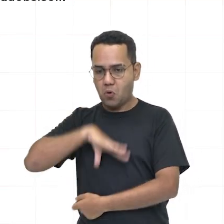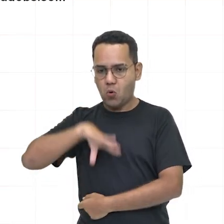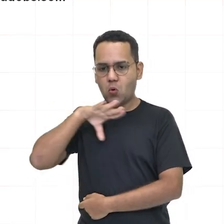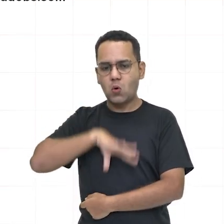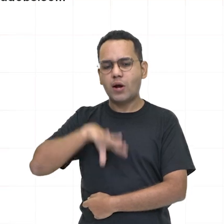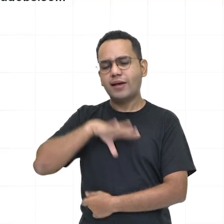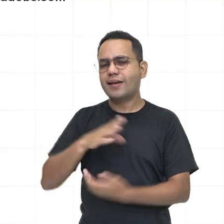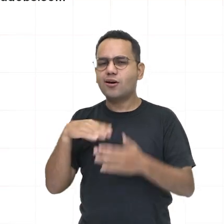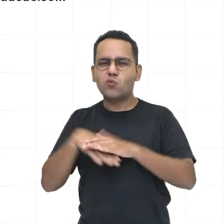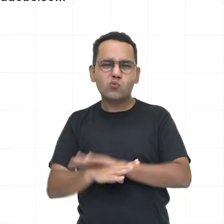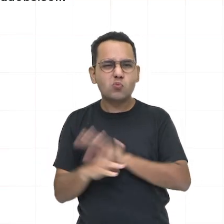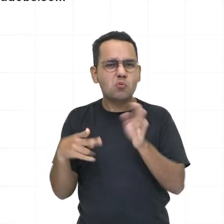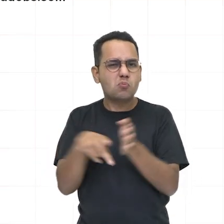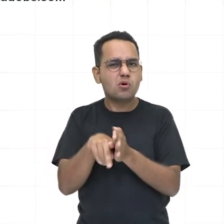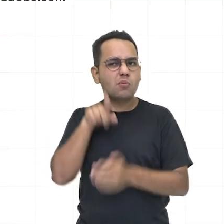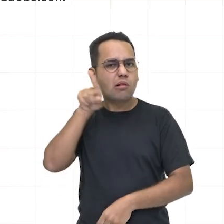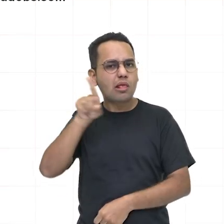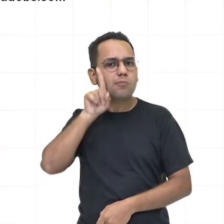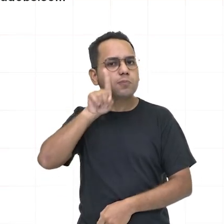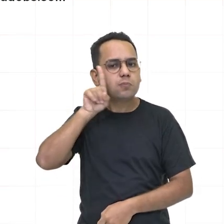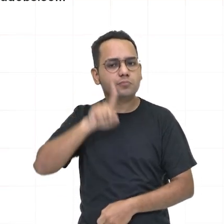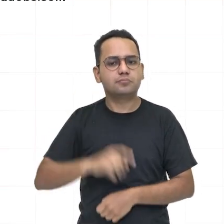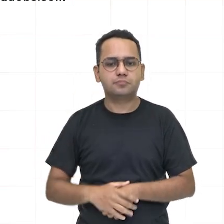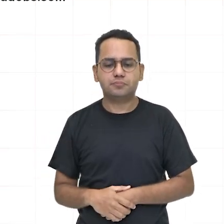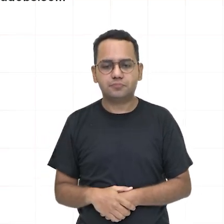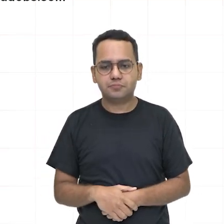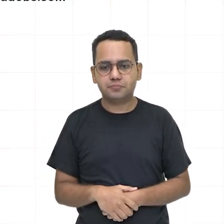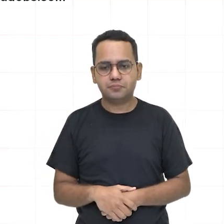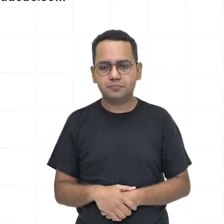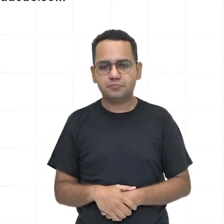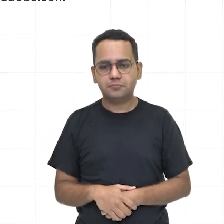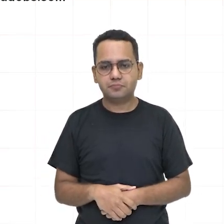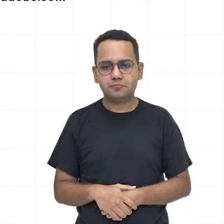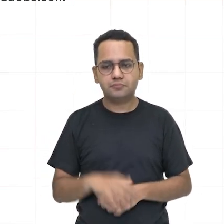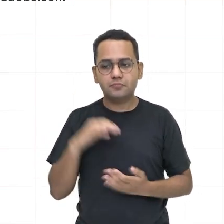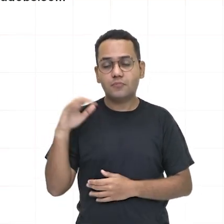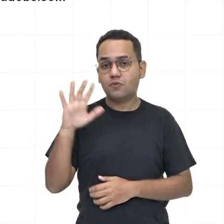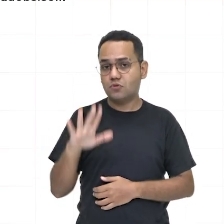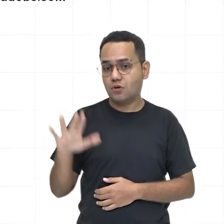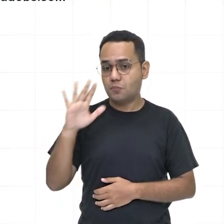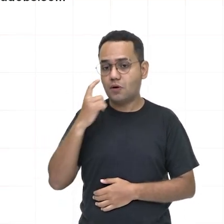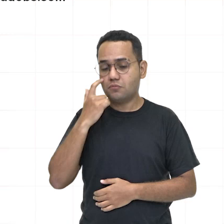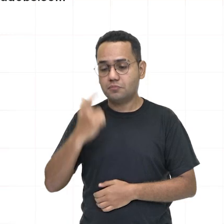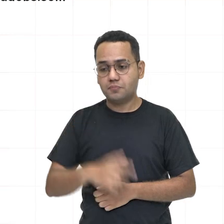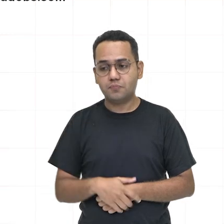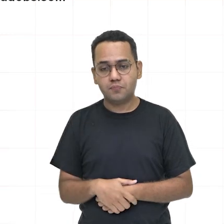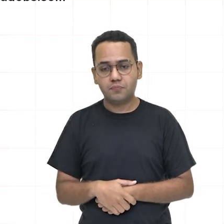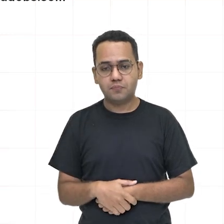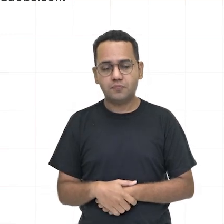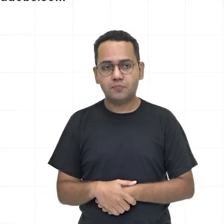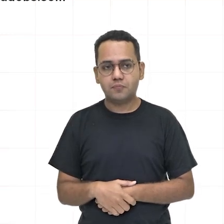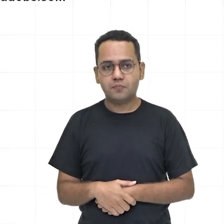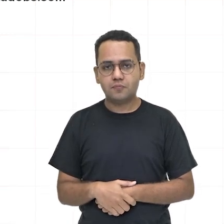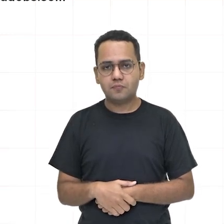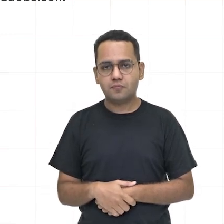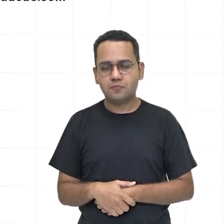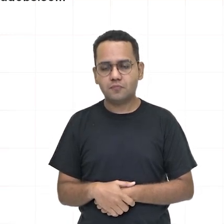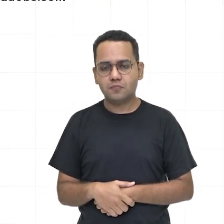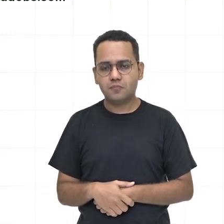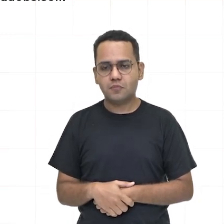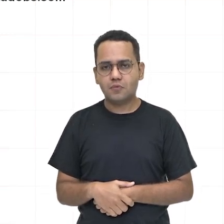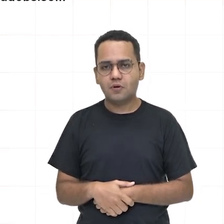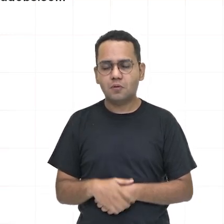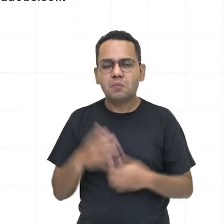foto fala por si só, uma pessoa ali com várias sacolas, todas as